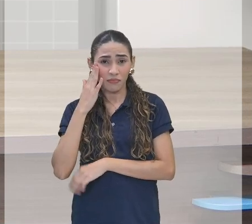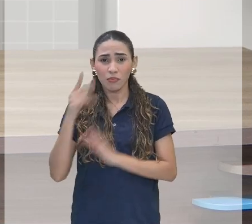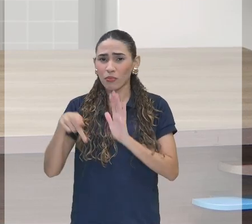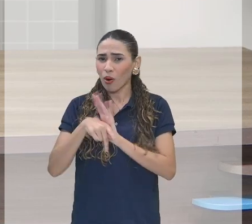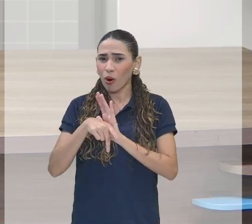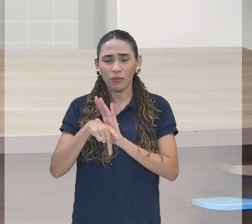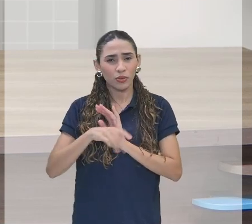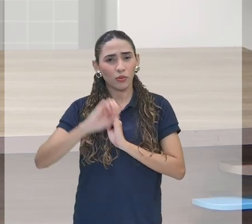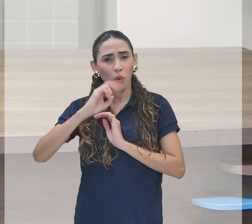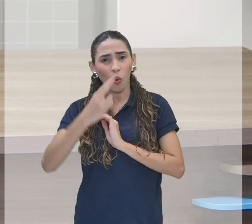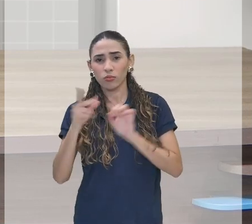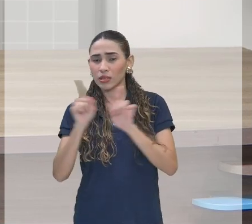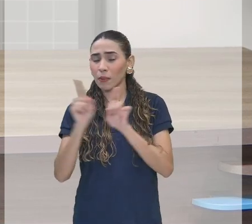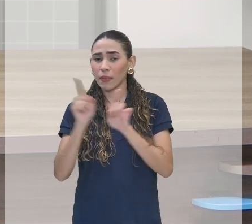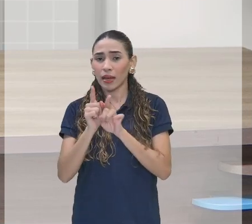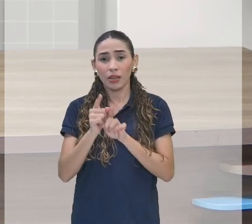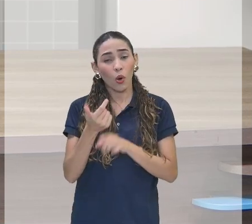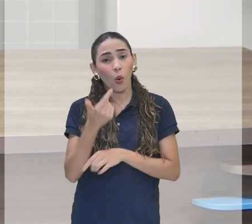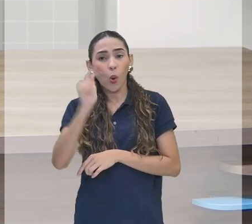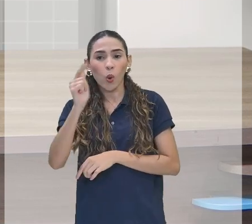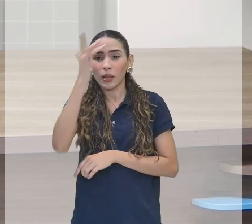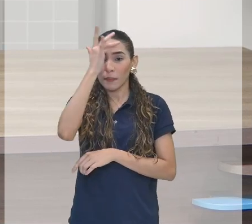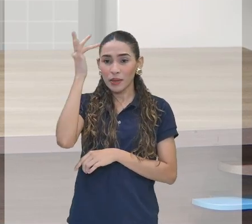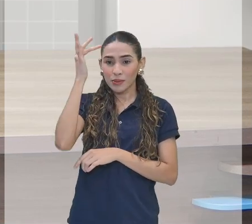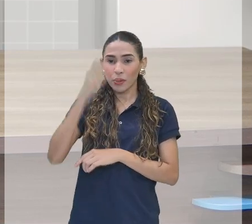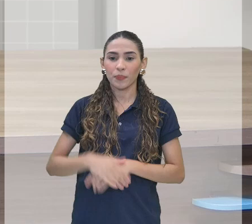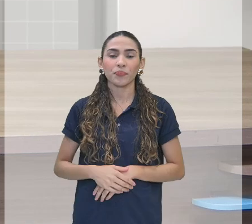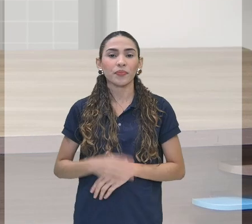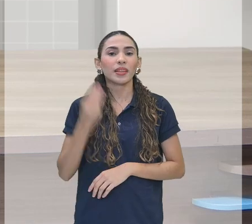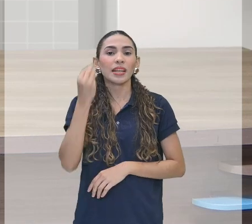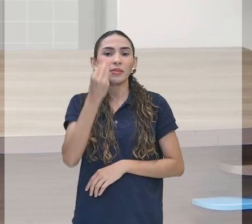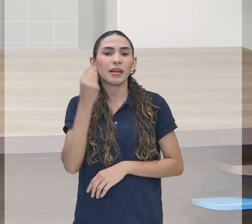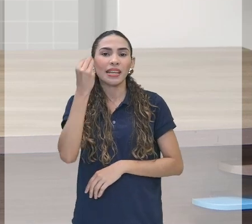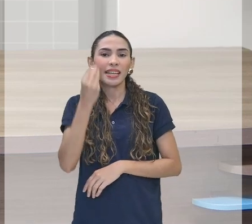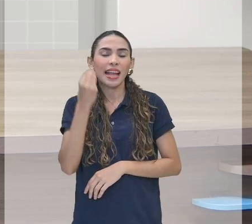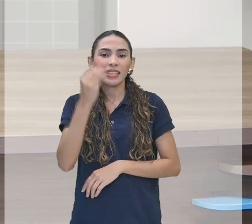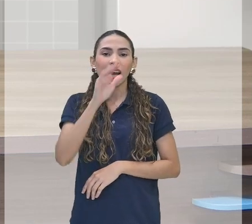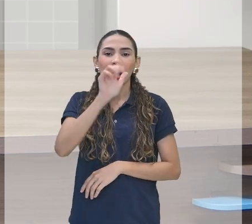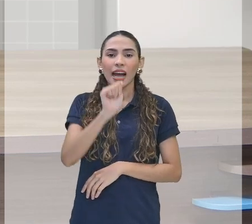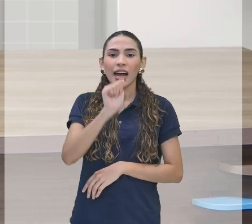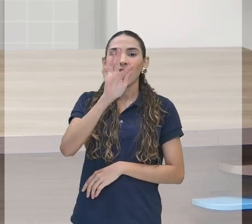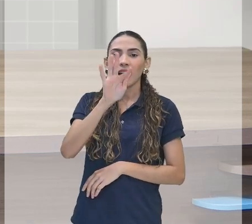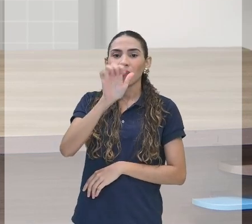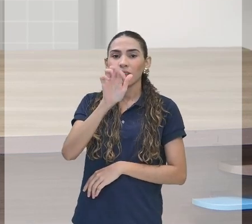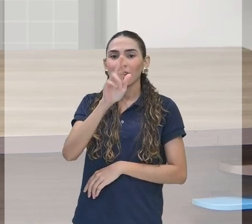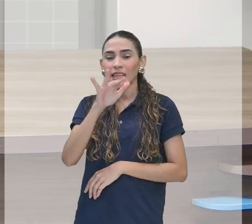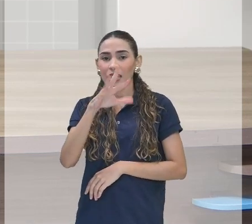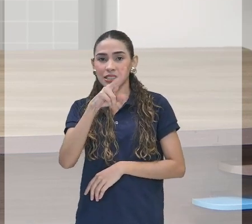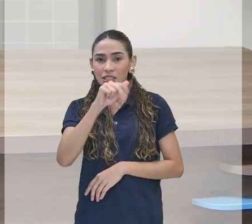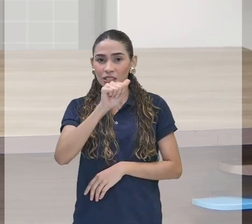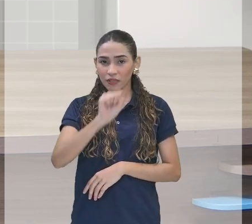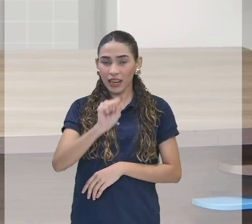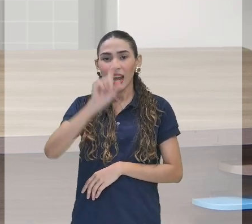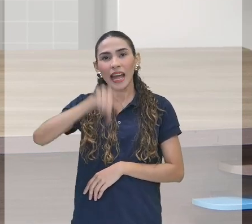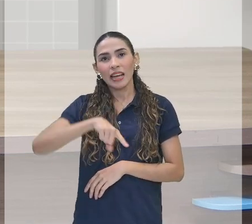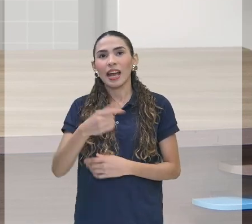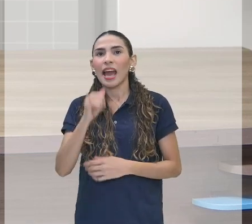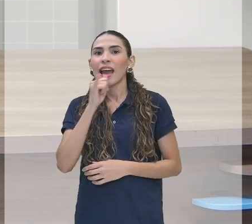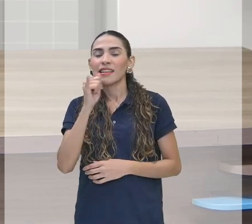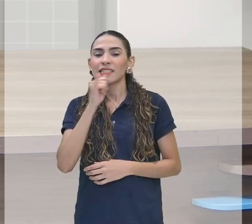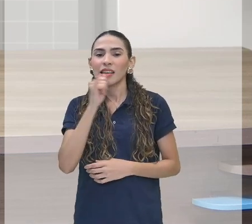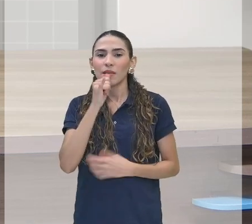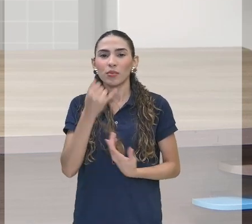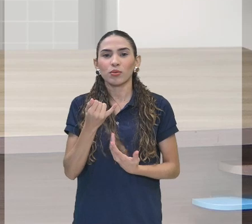das outras pessoas. E as experiências afetivas estão relacionadas àqueles sentimentos que você